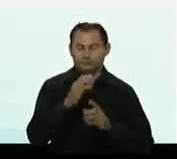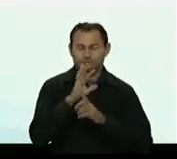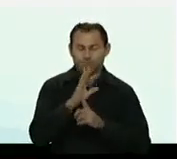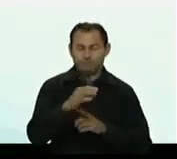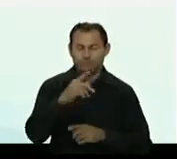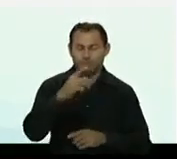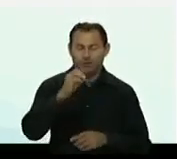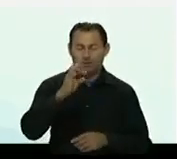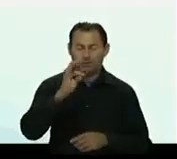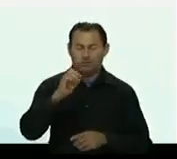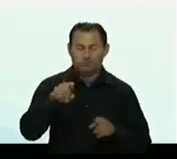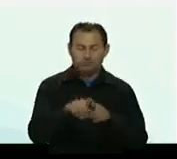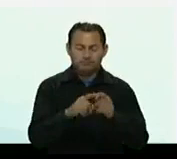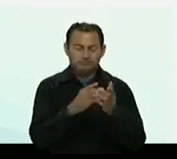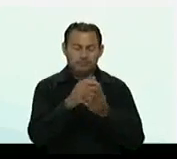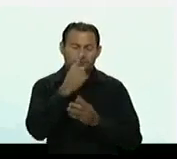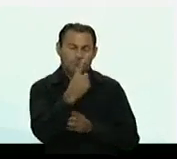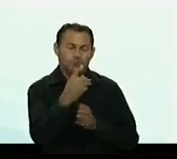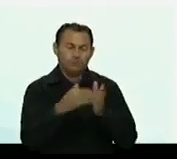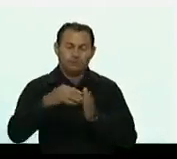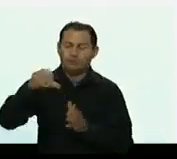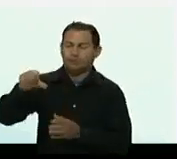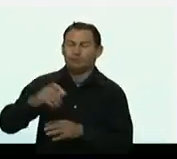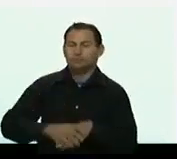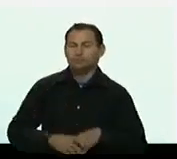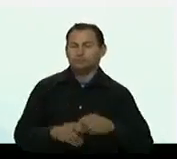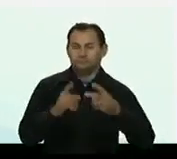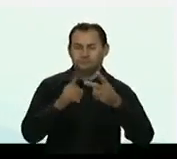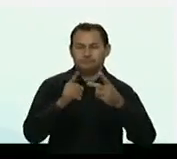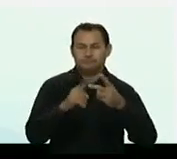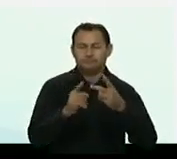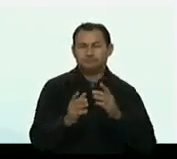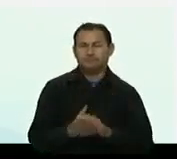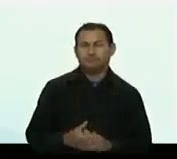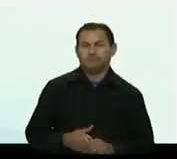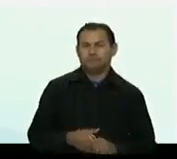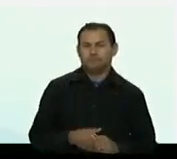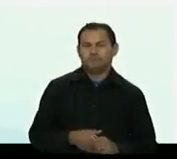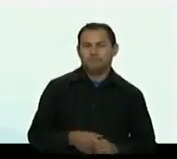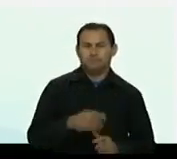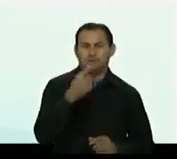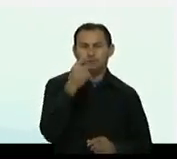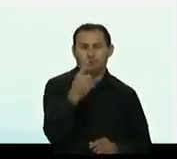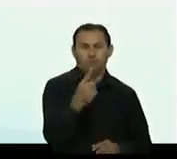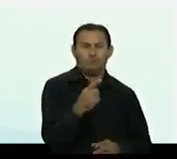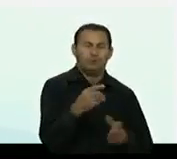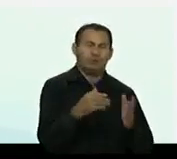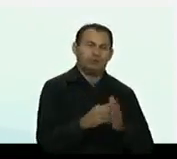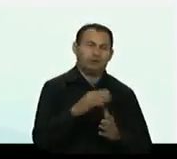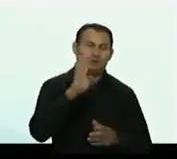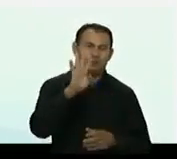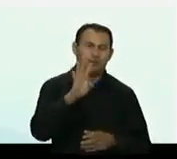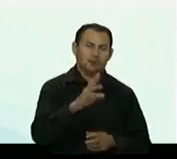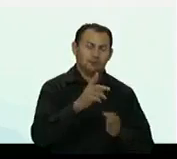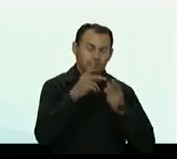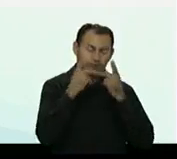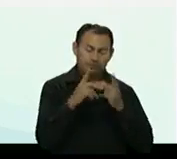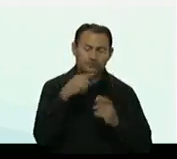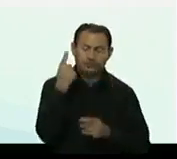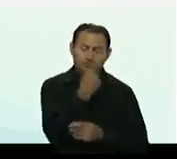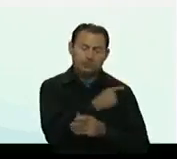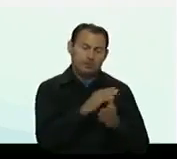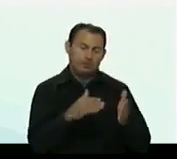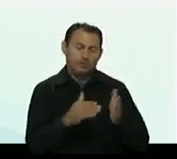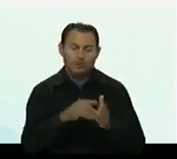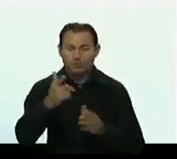ponto. A outra será 1 e 4, isso referente à nossa